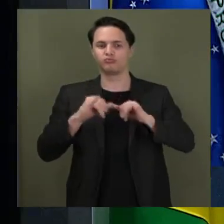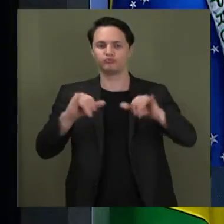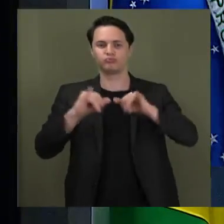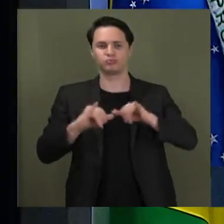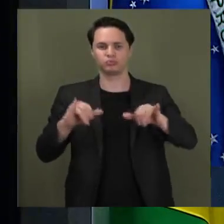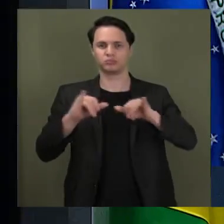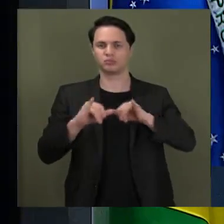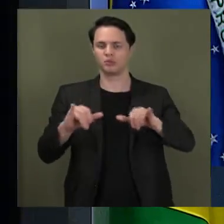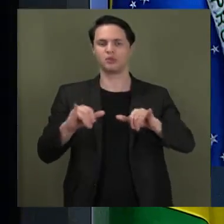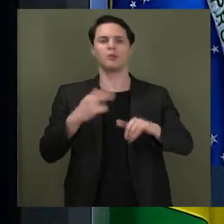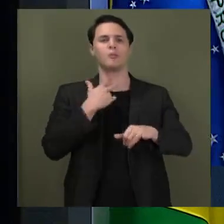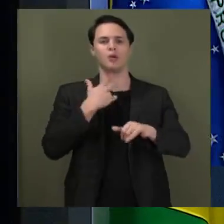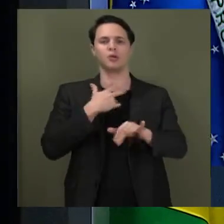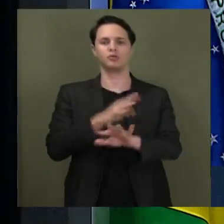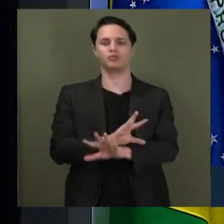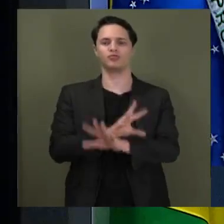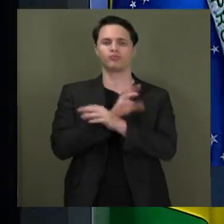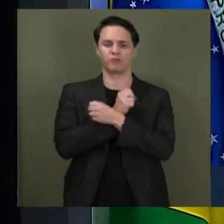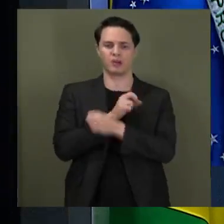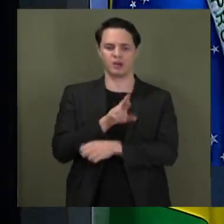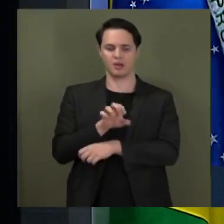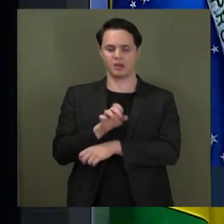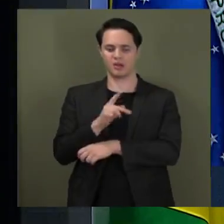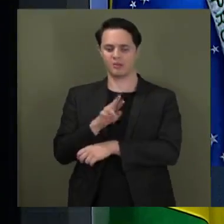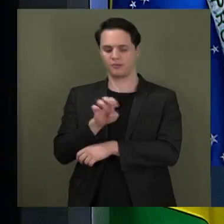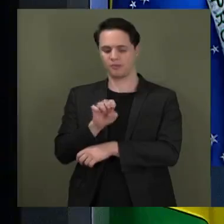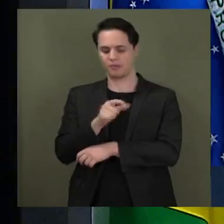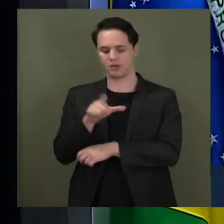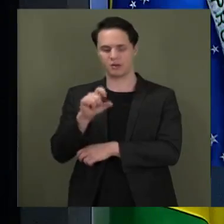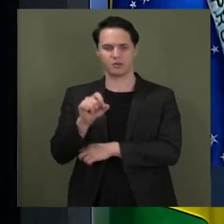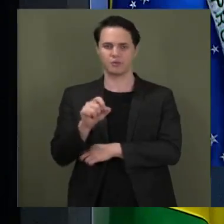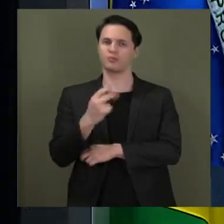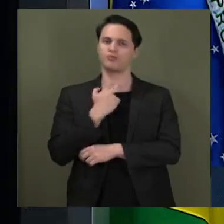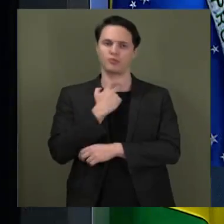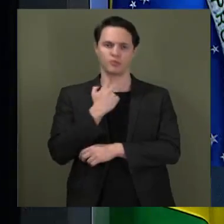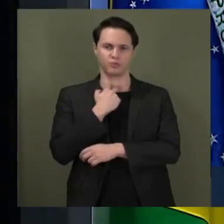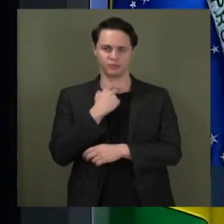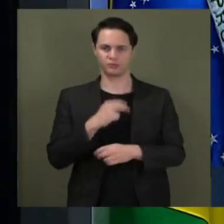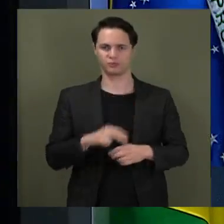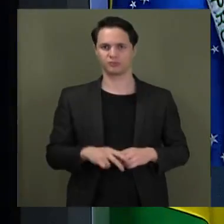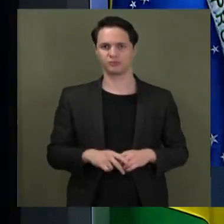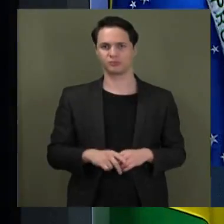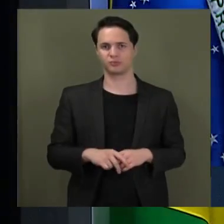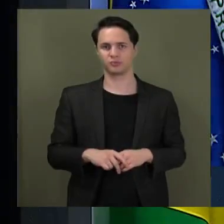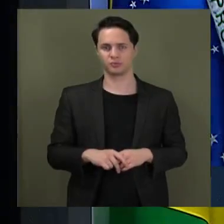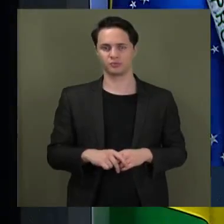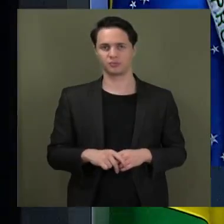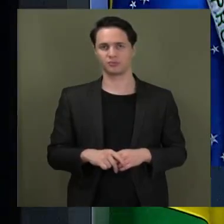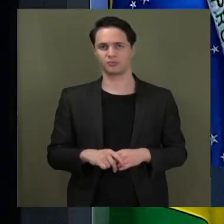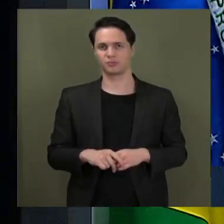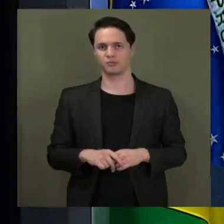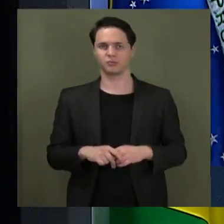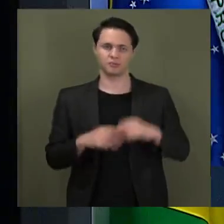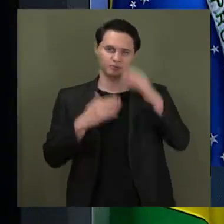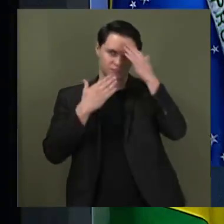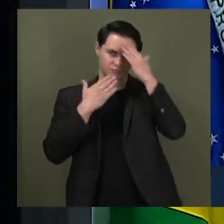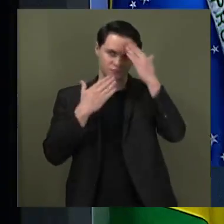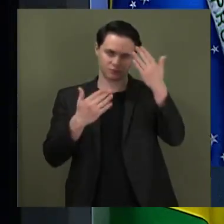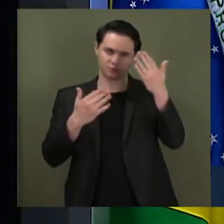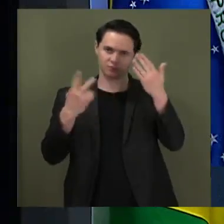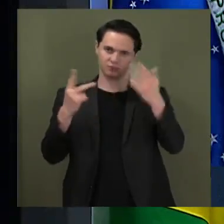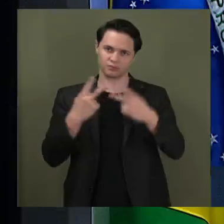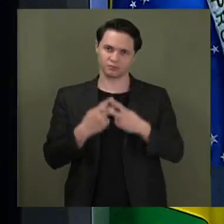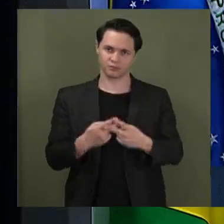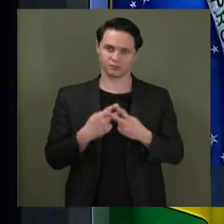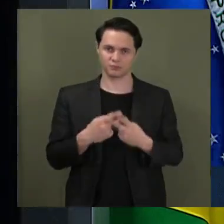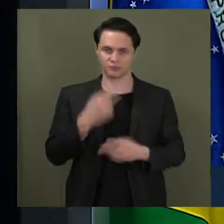não sofrerão qualquer restrição nesse país. Muito obrigado pela sua